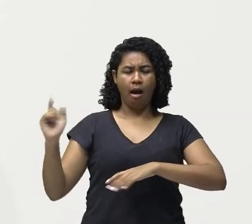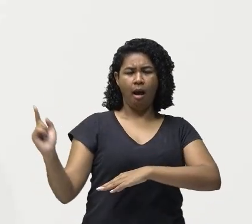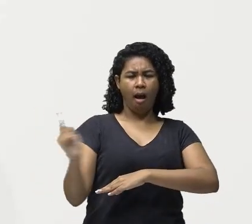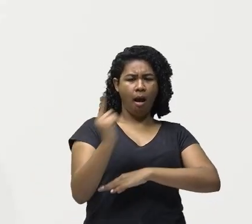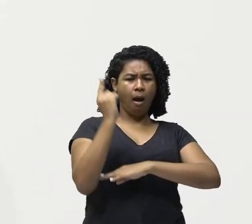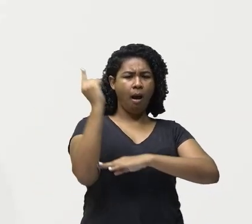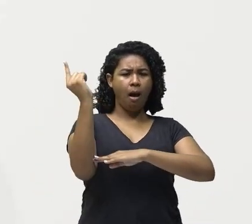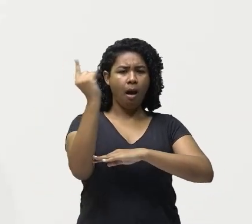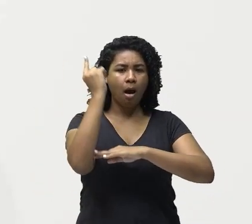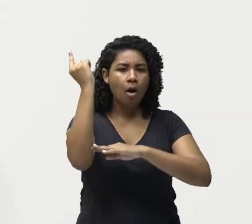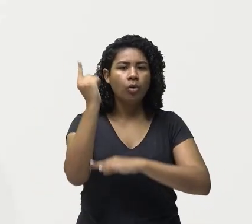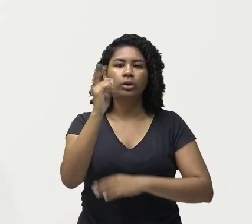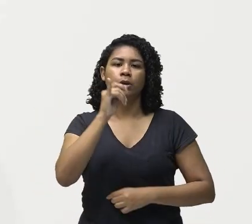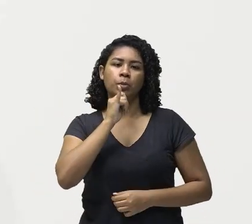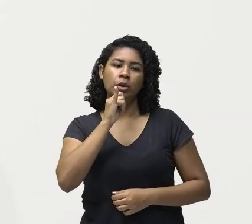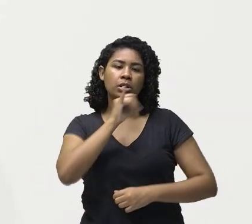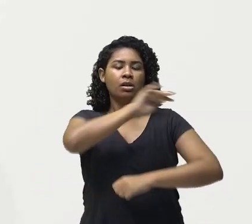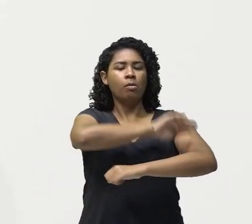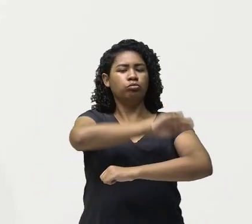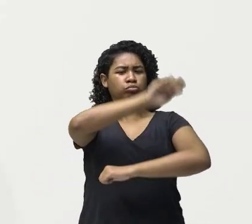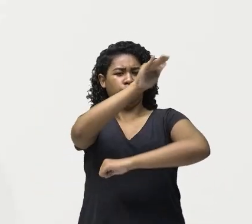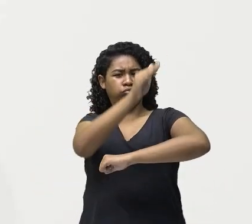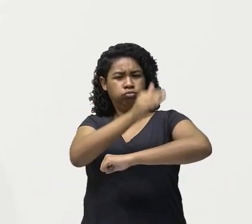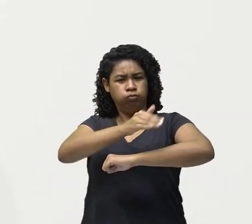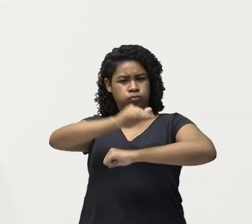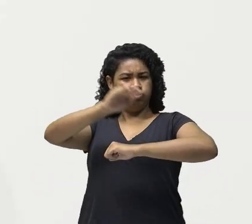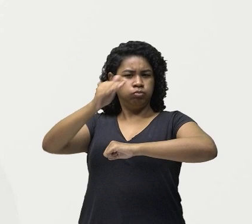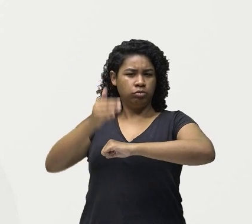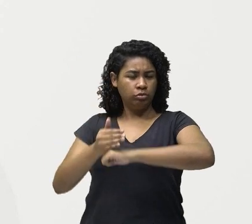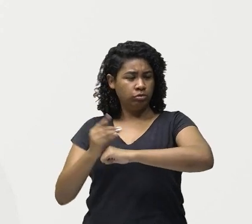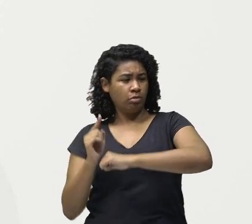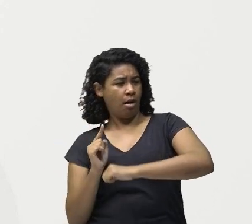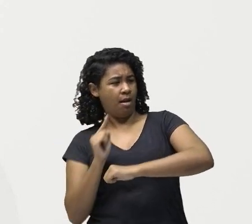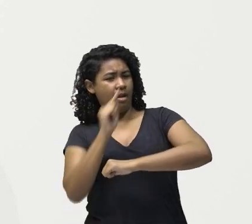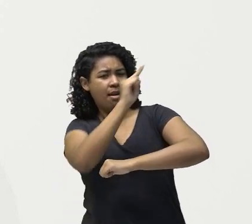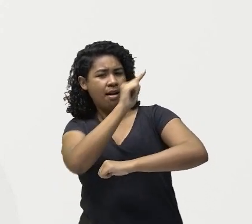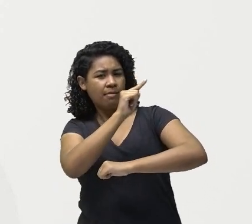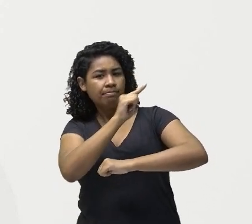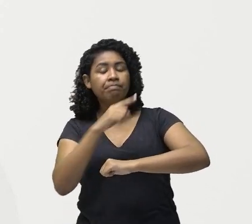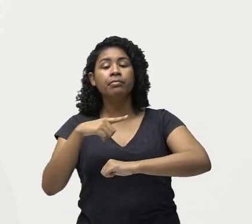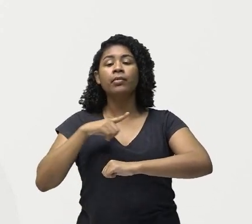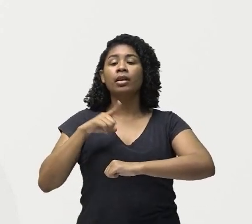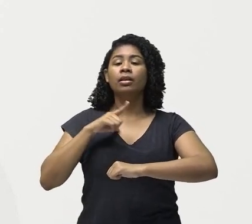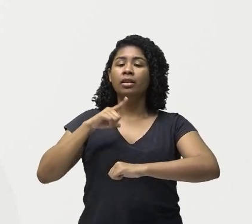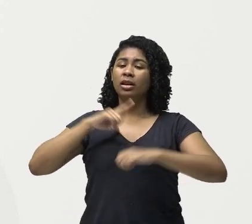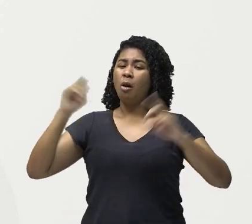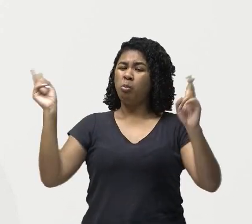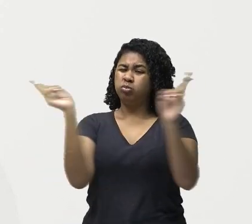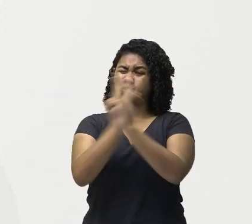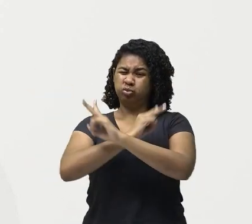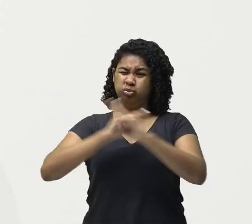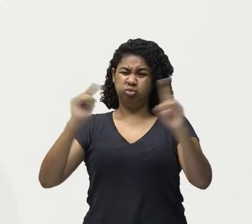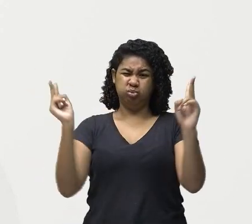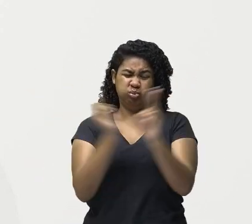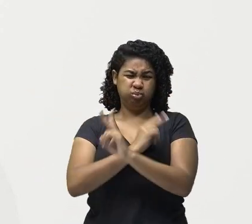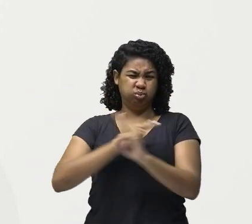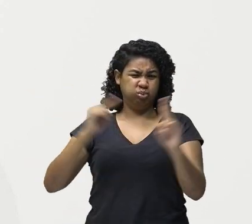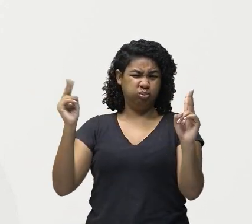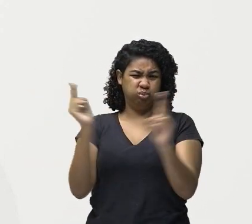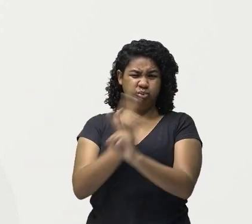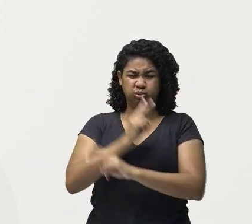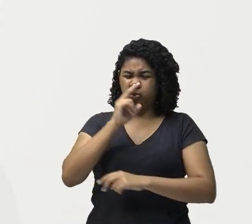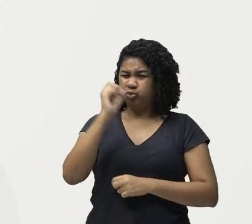mais altas, como no alto das montanhas, por exemplo, o vento costuma ser mais forte, pois não